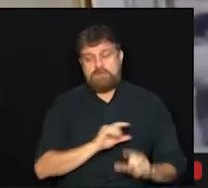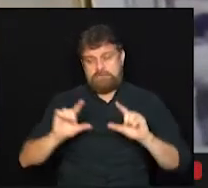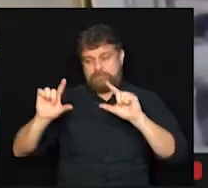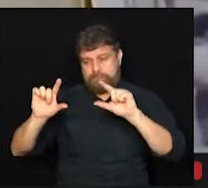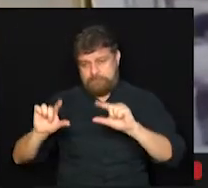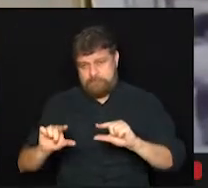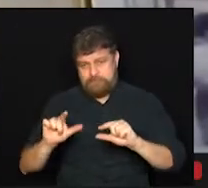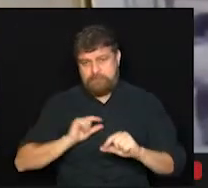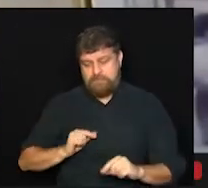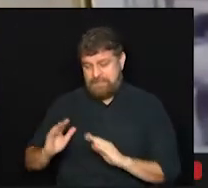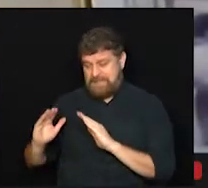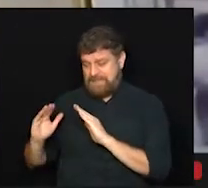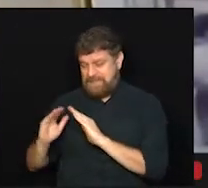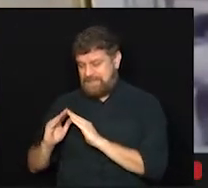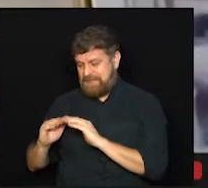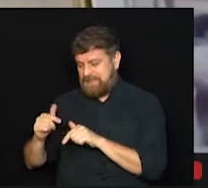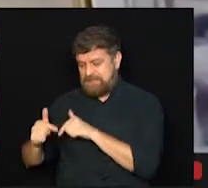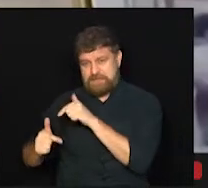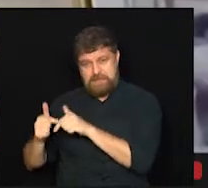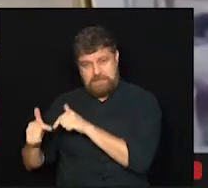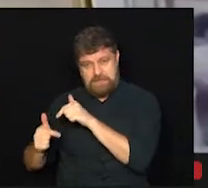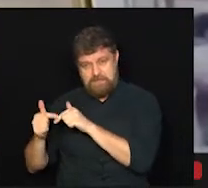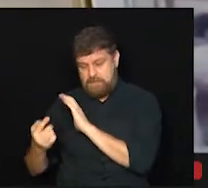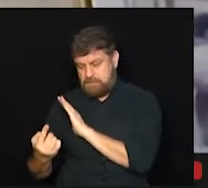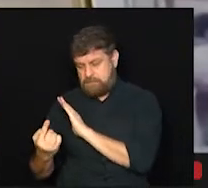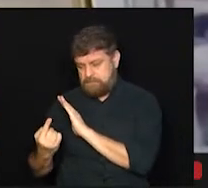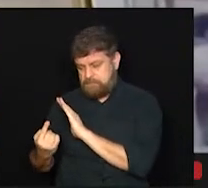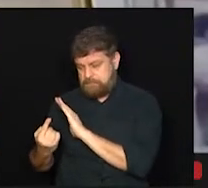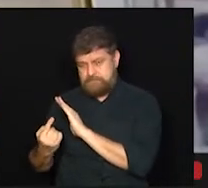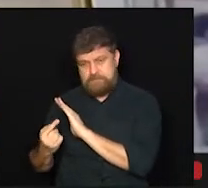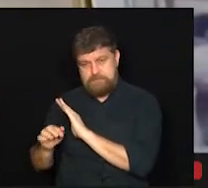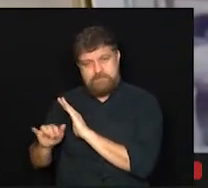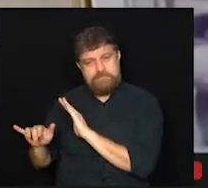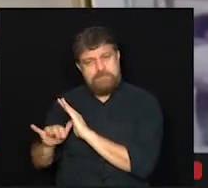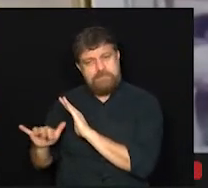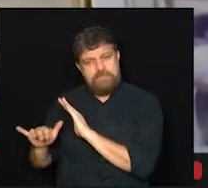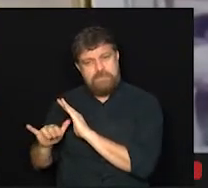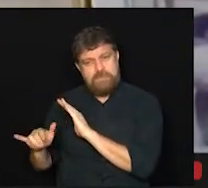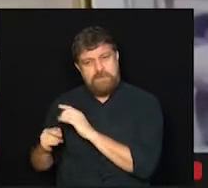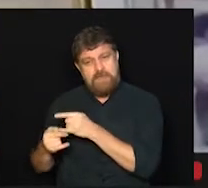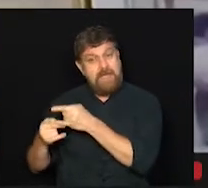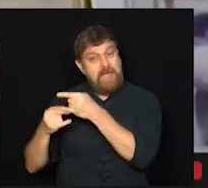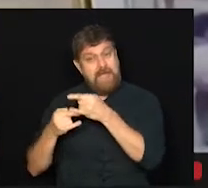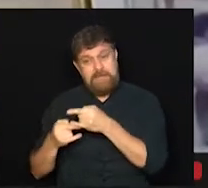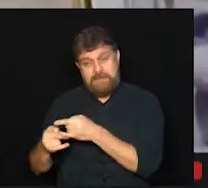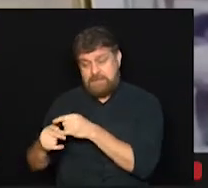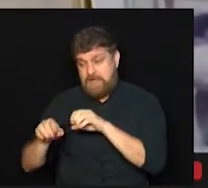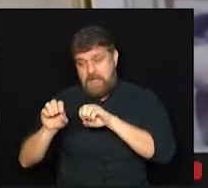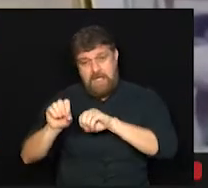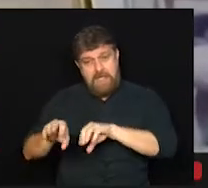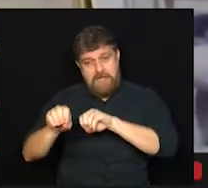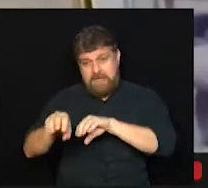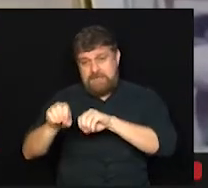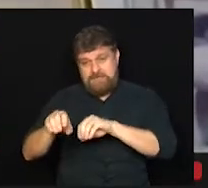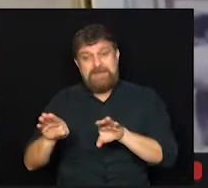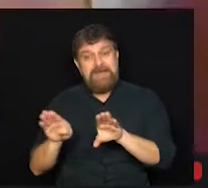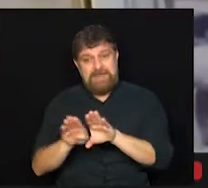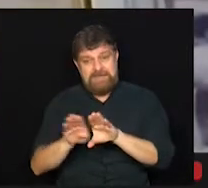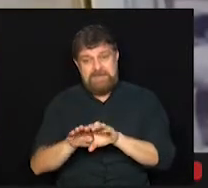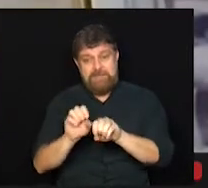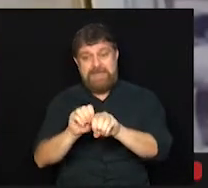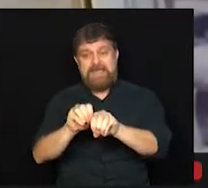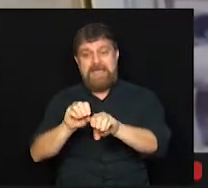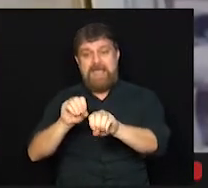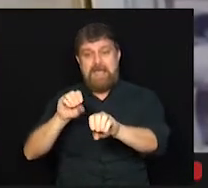fazer trabalho remoto, né? Então nosso trabalho passou a ser remoto, assim como as aulas dos estudantes passaram a ser remotas. Então,